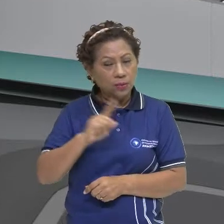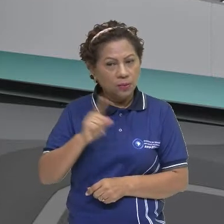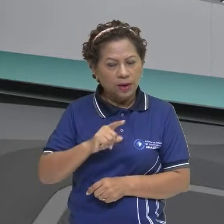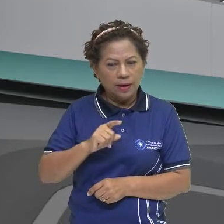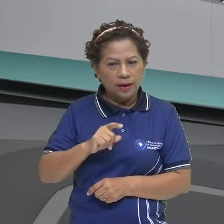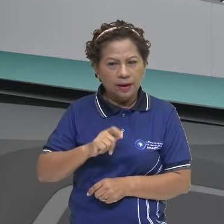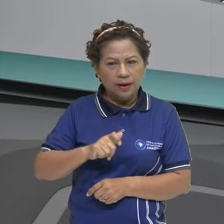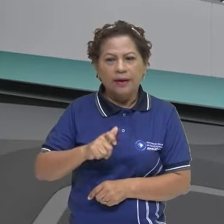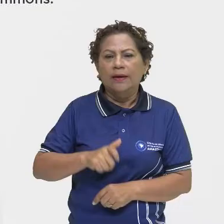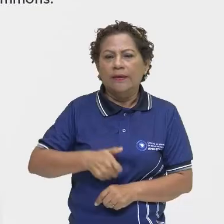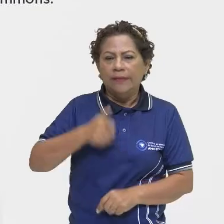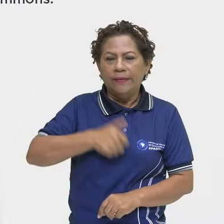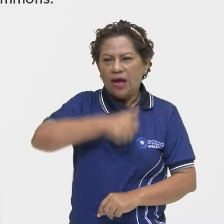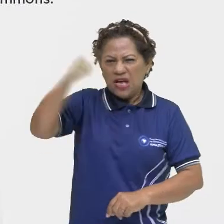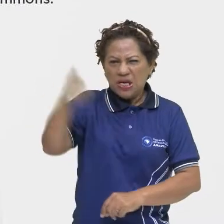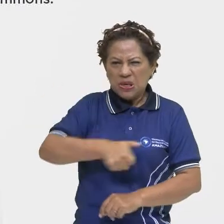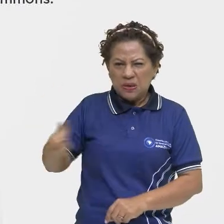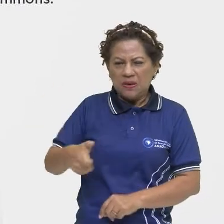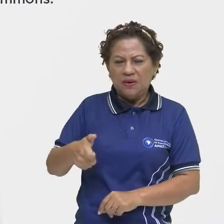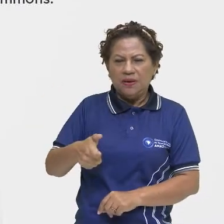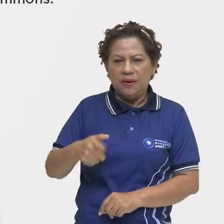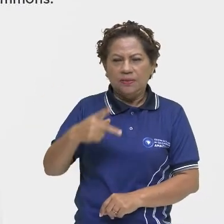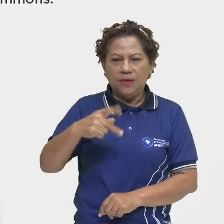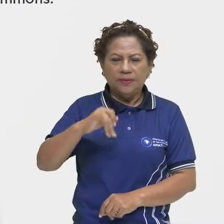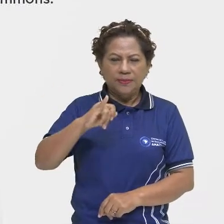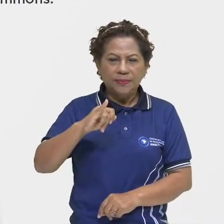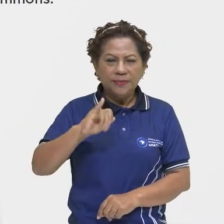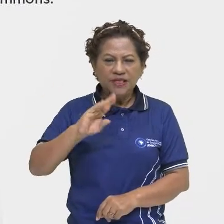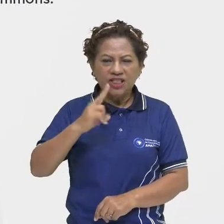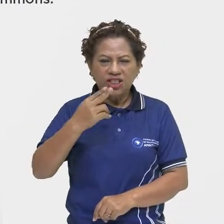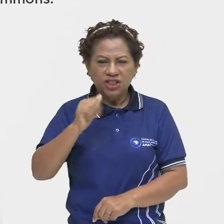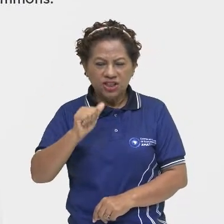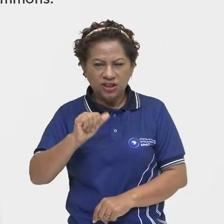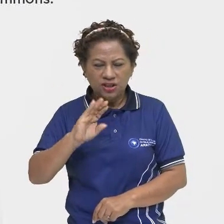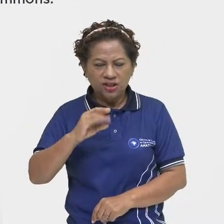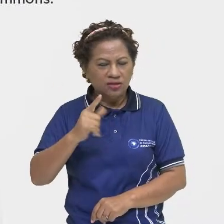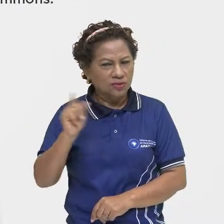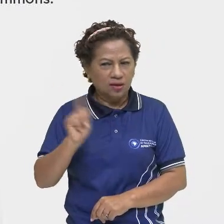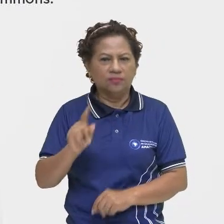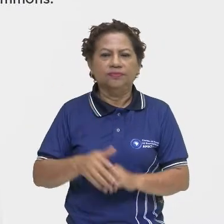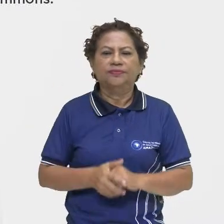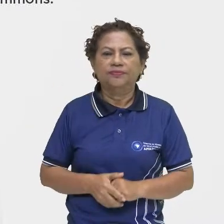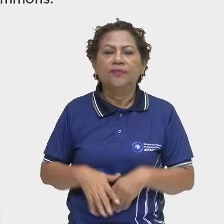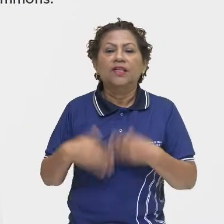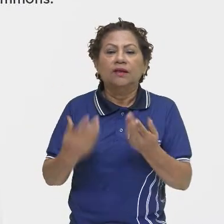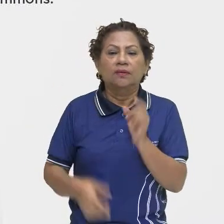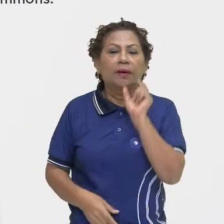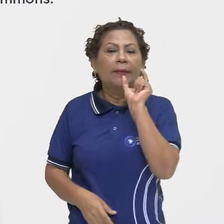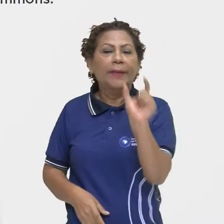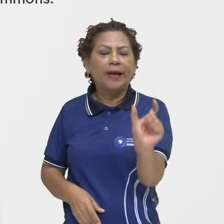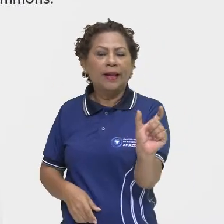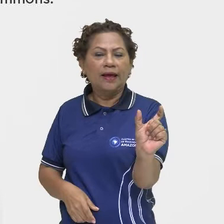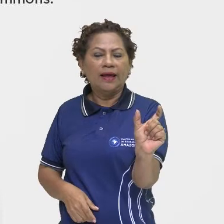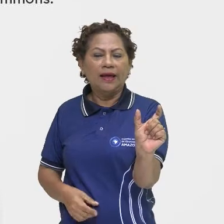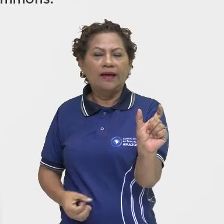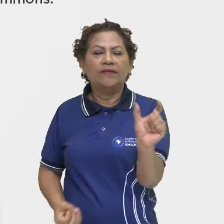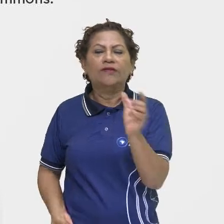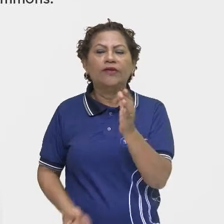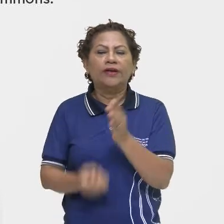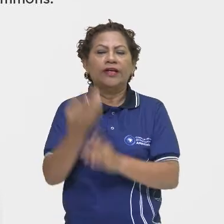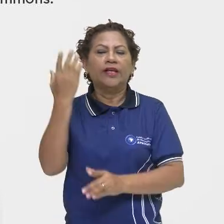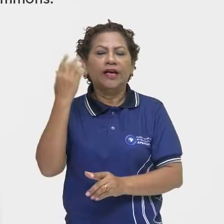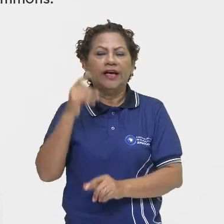De origem italiana, a palavra grafite vem de grafite, que é o plural de